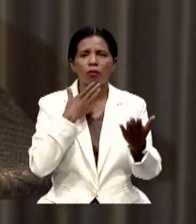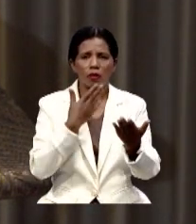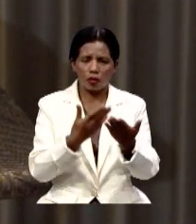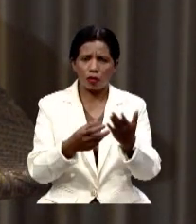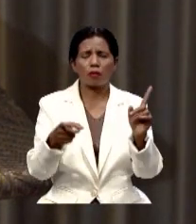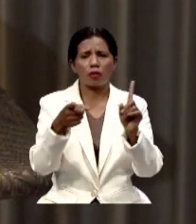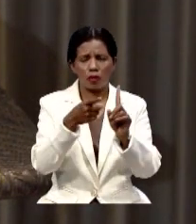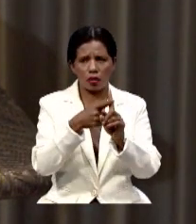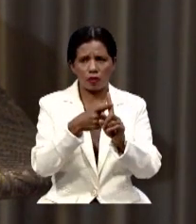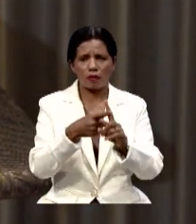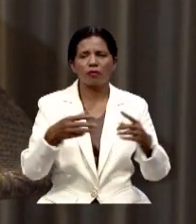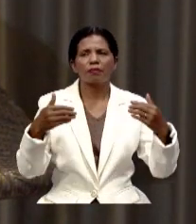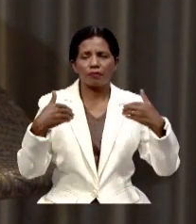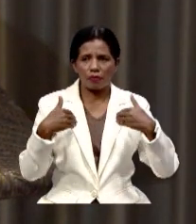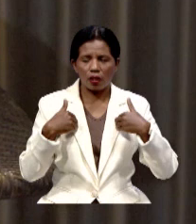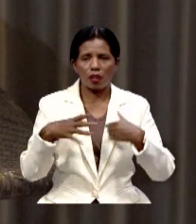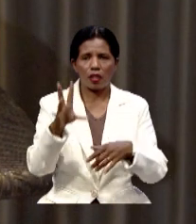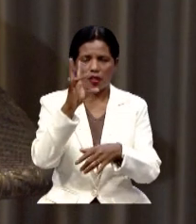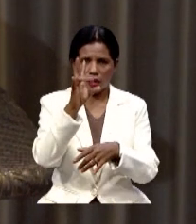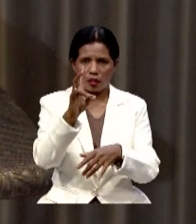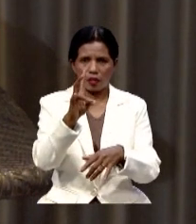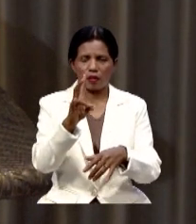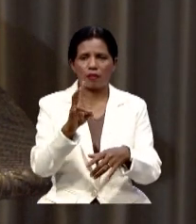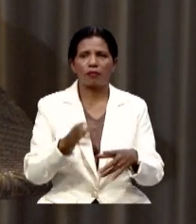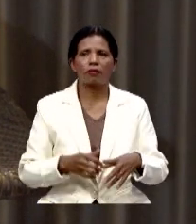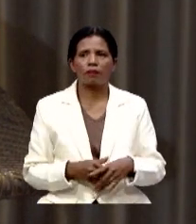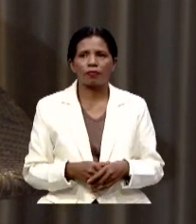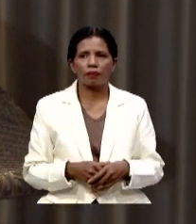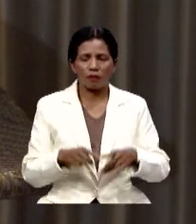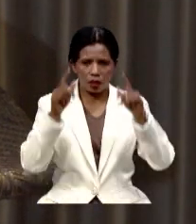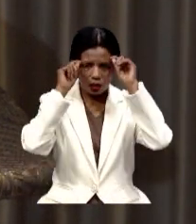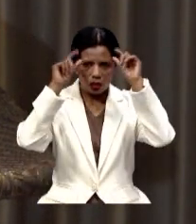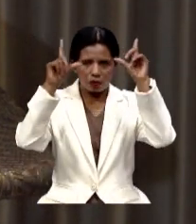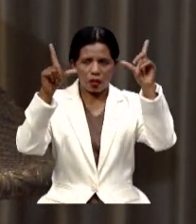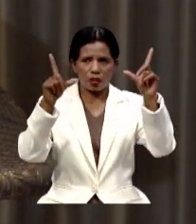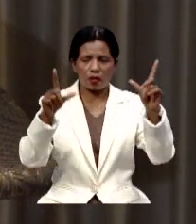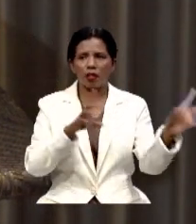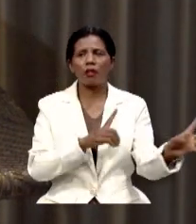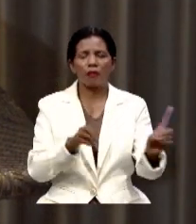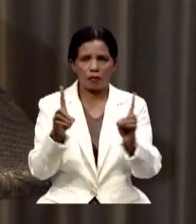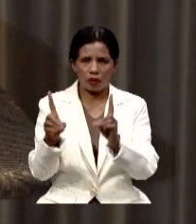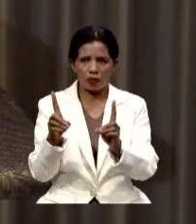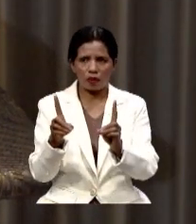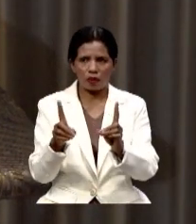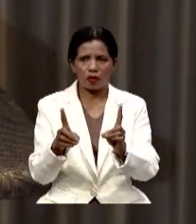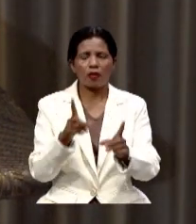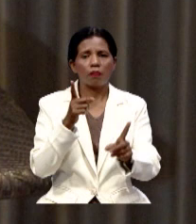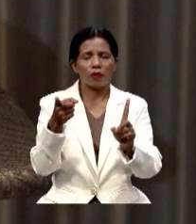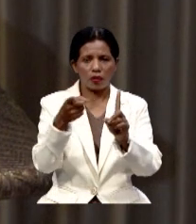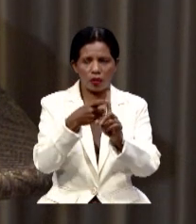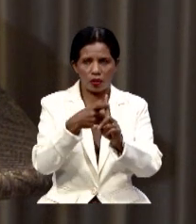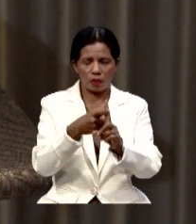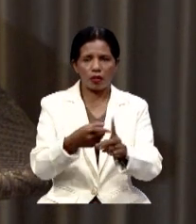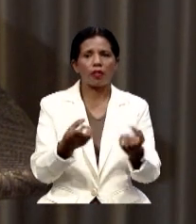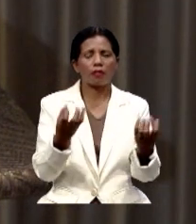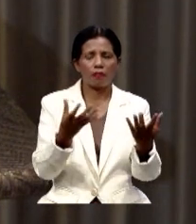a milestones de Hito, que Timor-Leste tem a implementação positivo e a Botbara